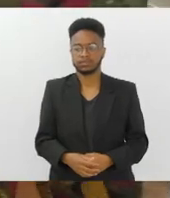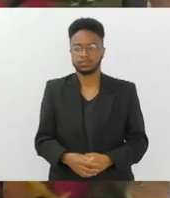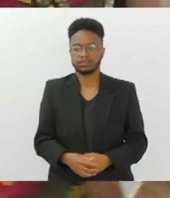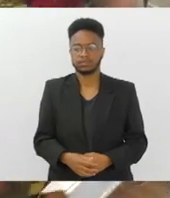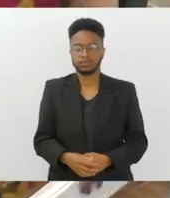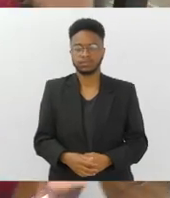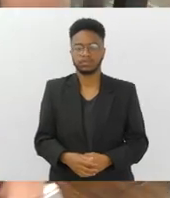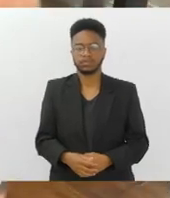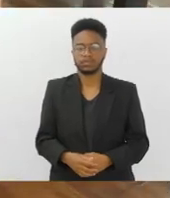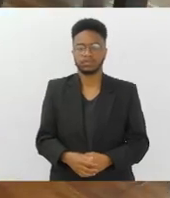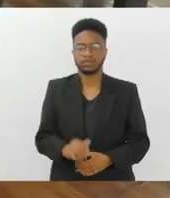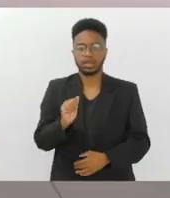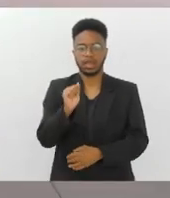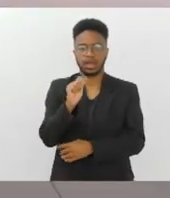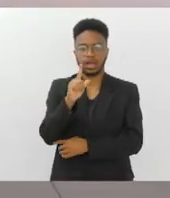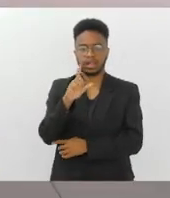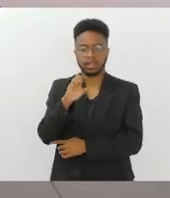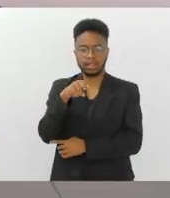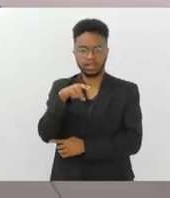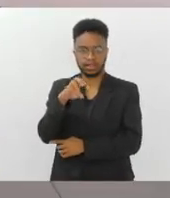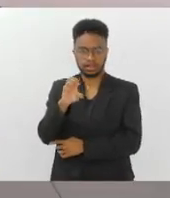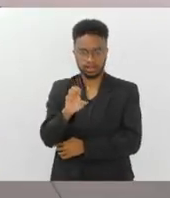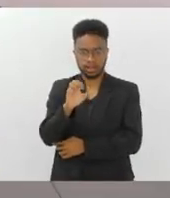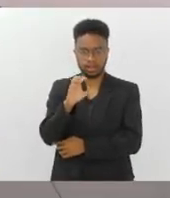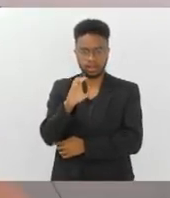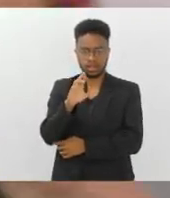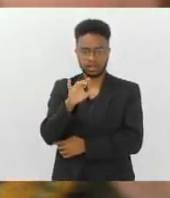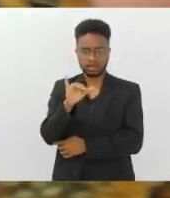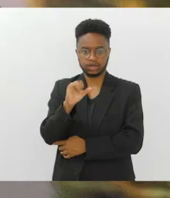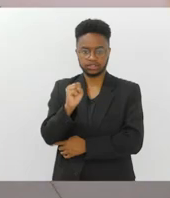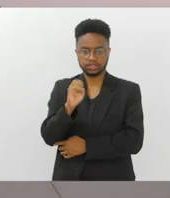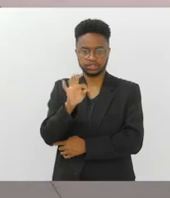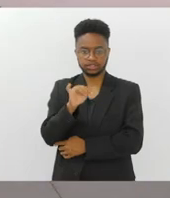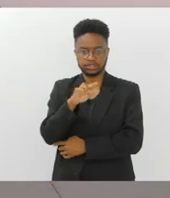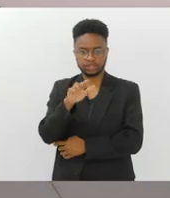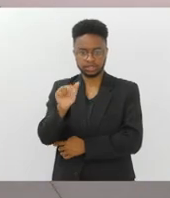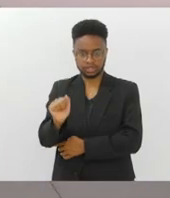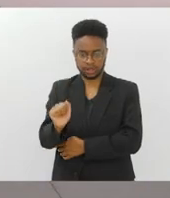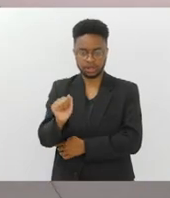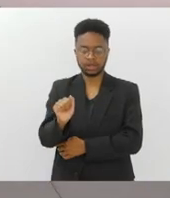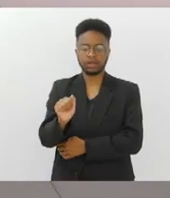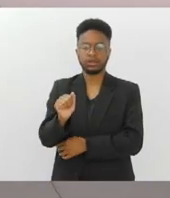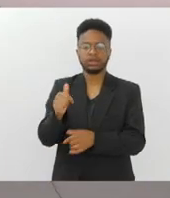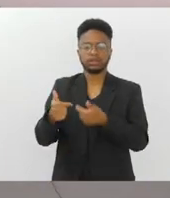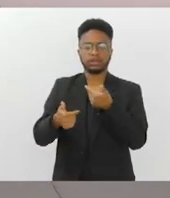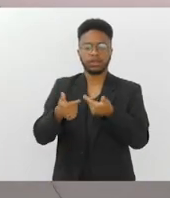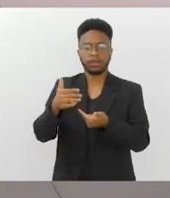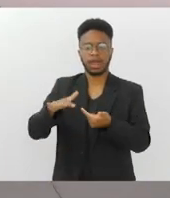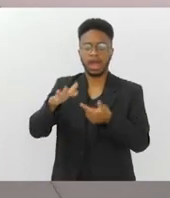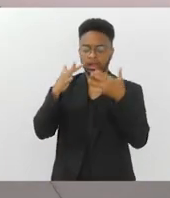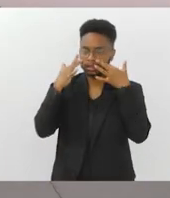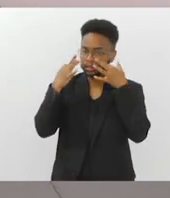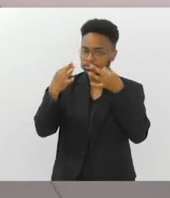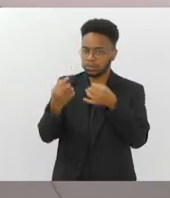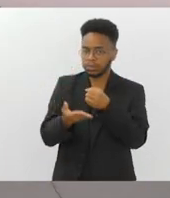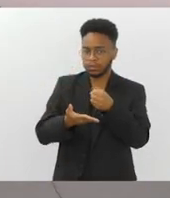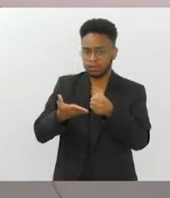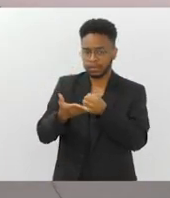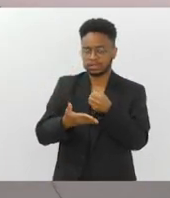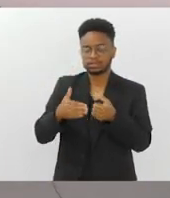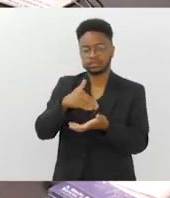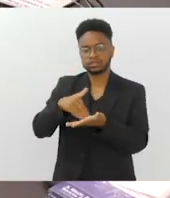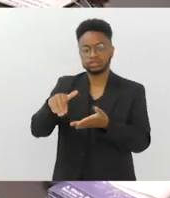Senhora Alene Cristina Dias de Armada, superintendente de atenção primária da Secretaria Estadual de